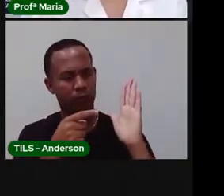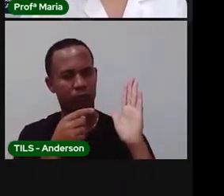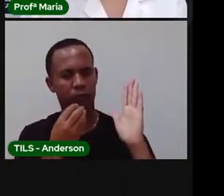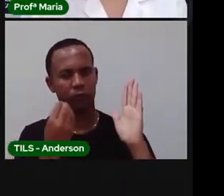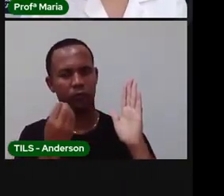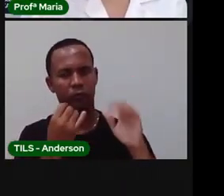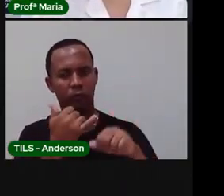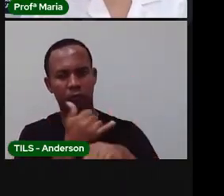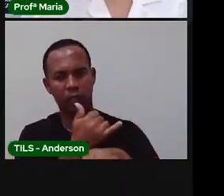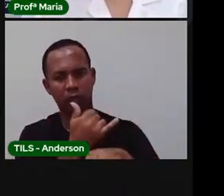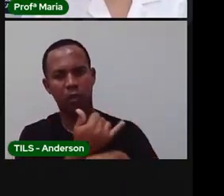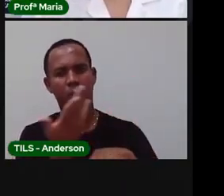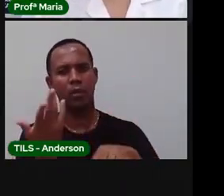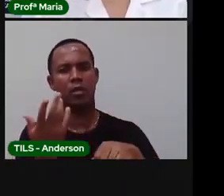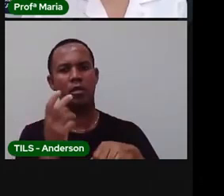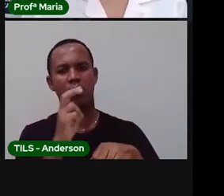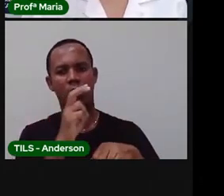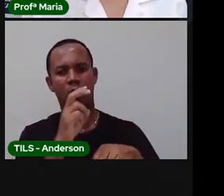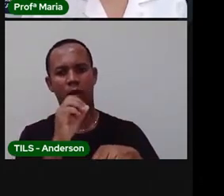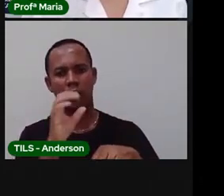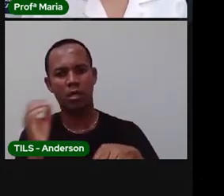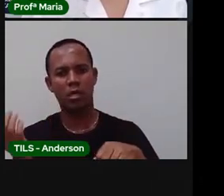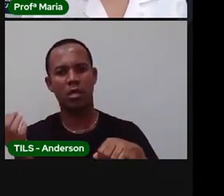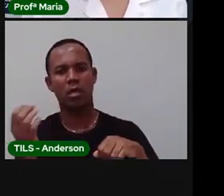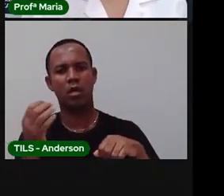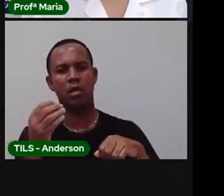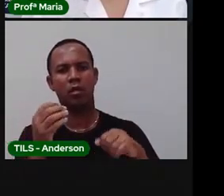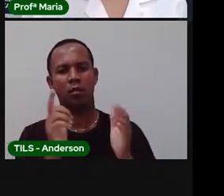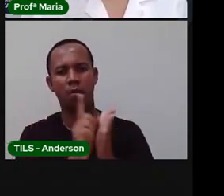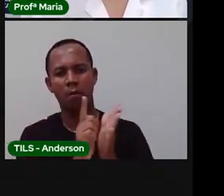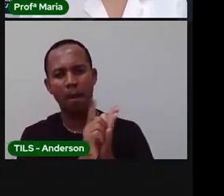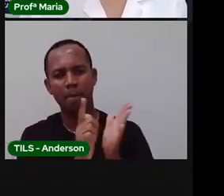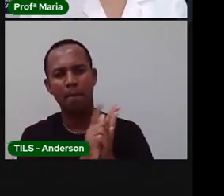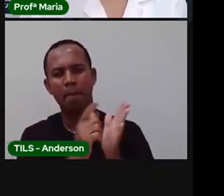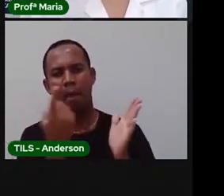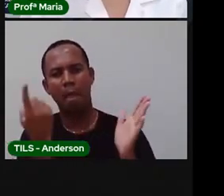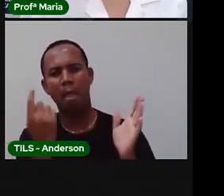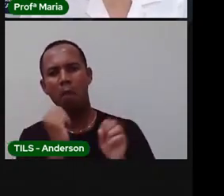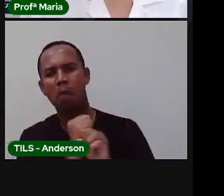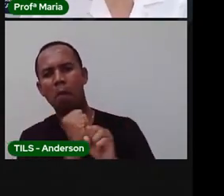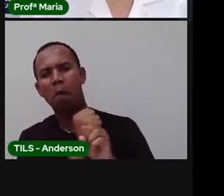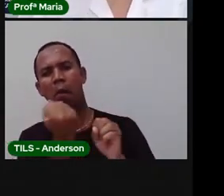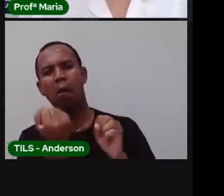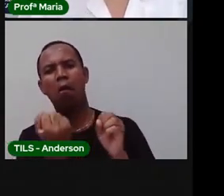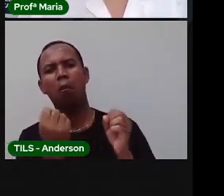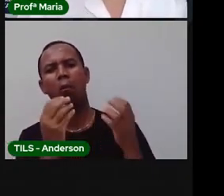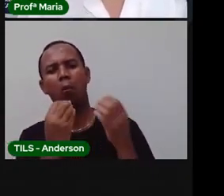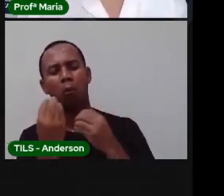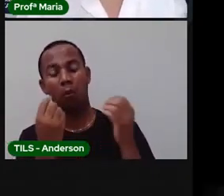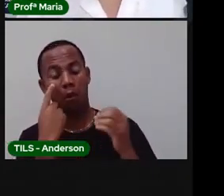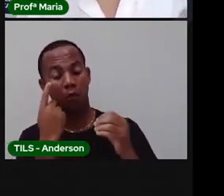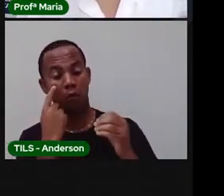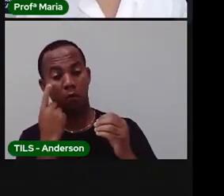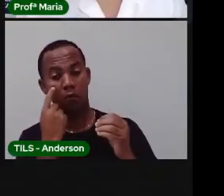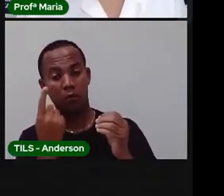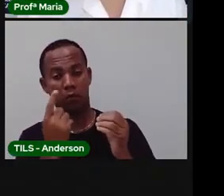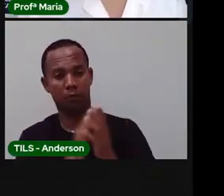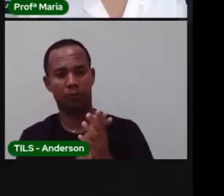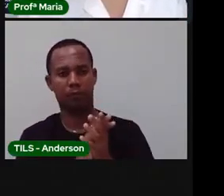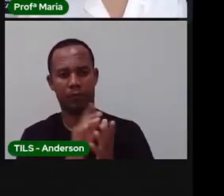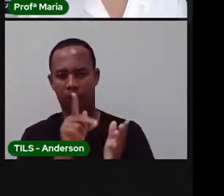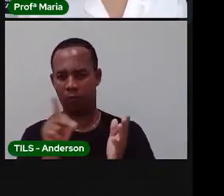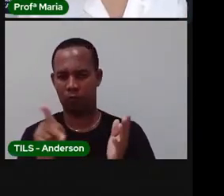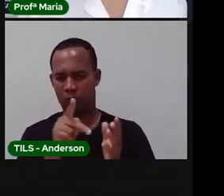o alumínio 500 anos, o papel 3 meses, o plástico 100 anos, o vidro 4 mil anos. E assim, deixa eu explicar uma